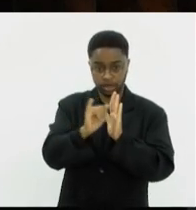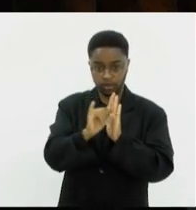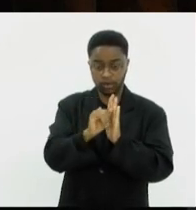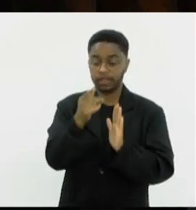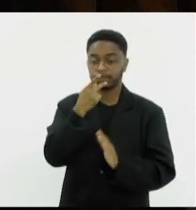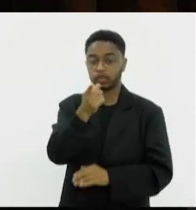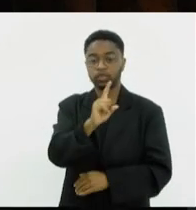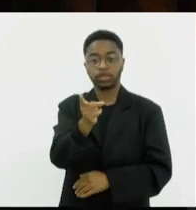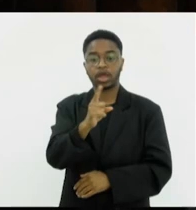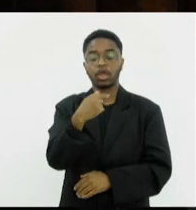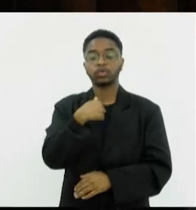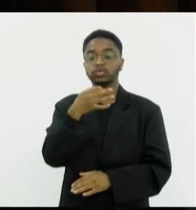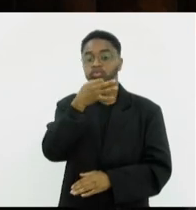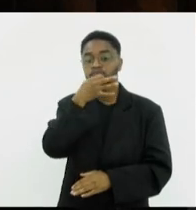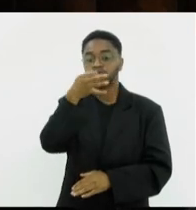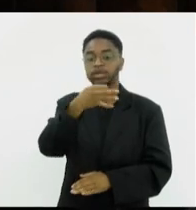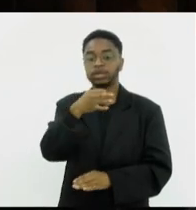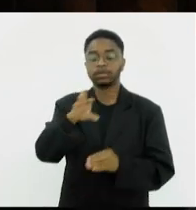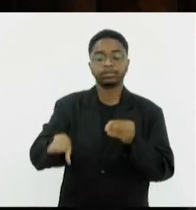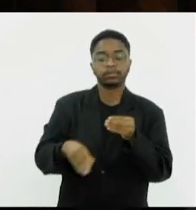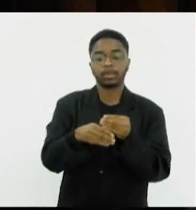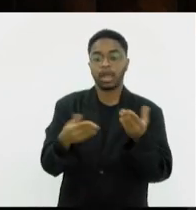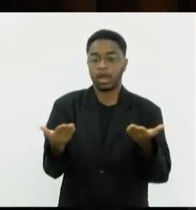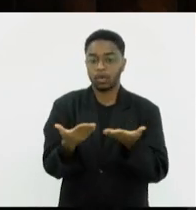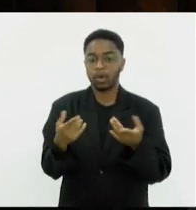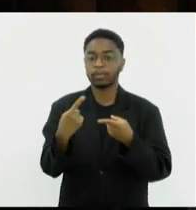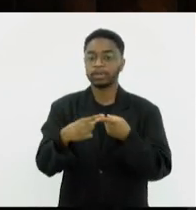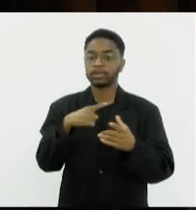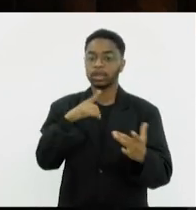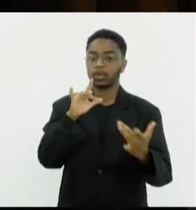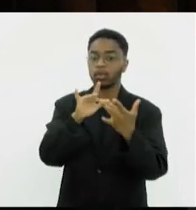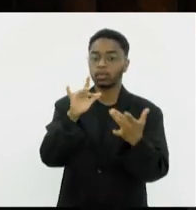a inclusão extra pauta agora,